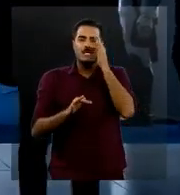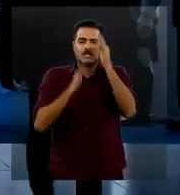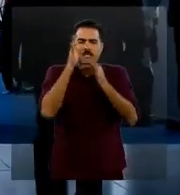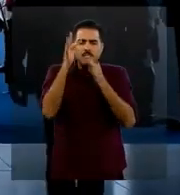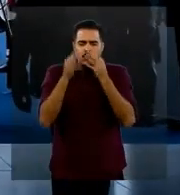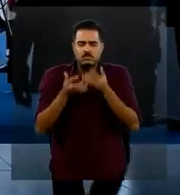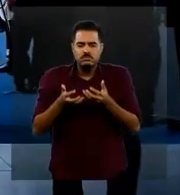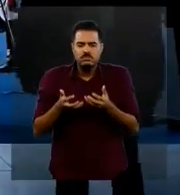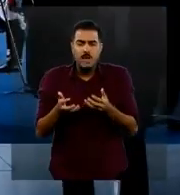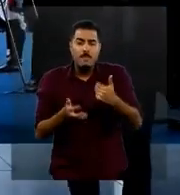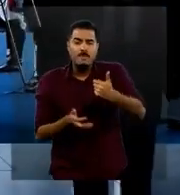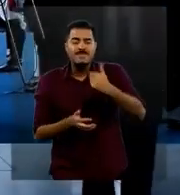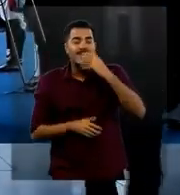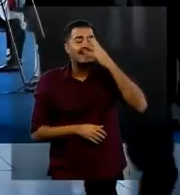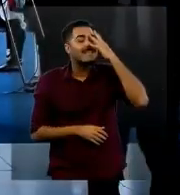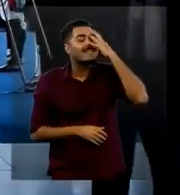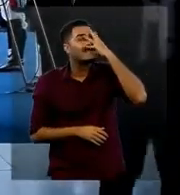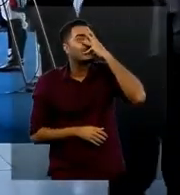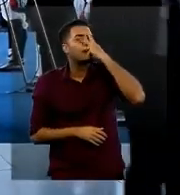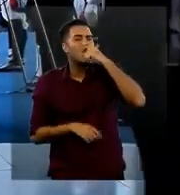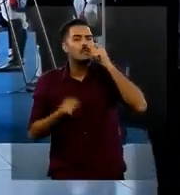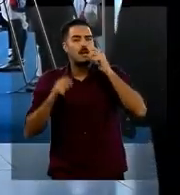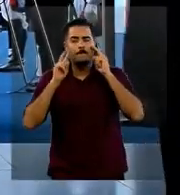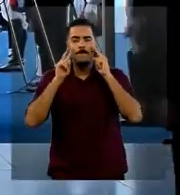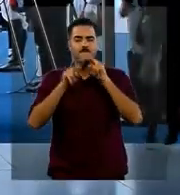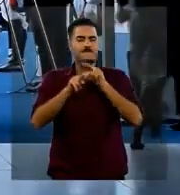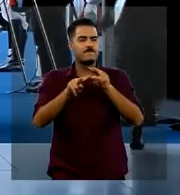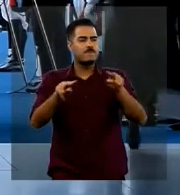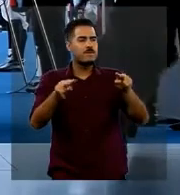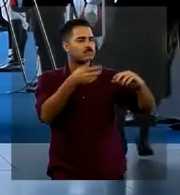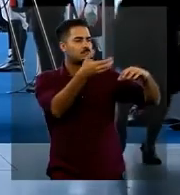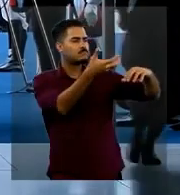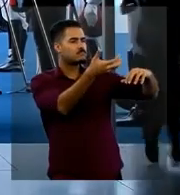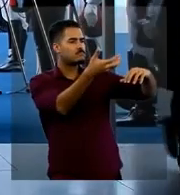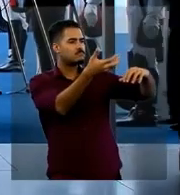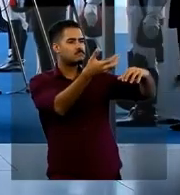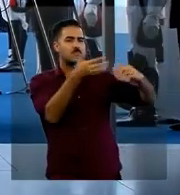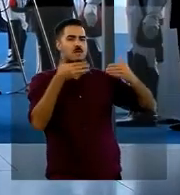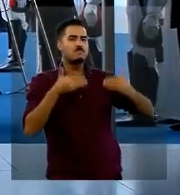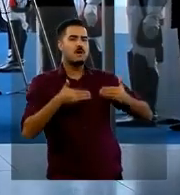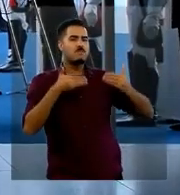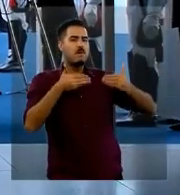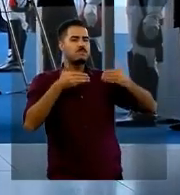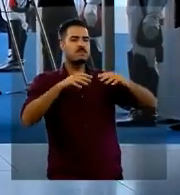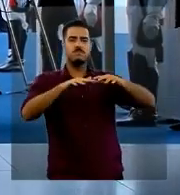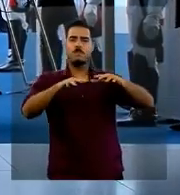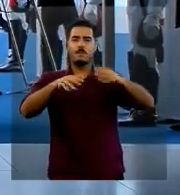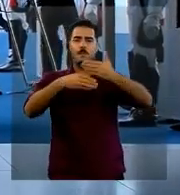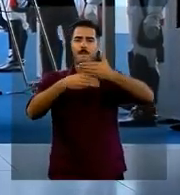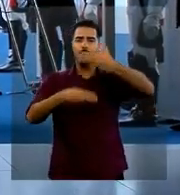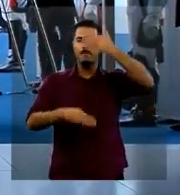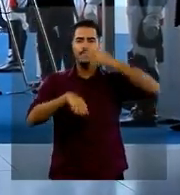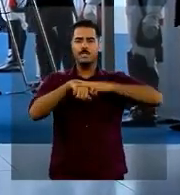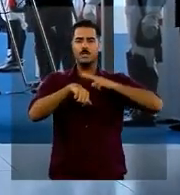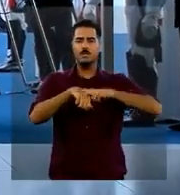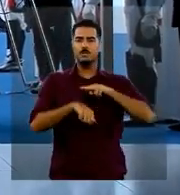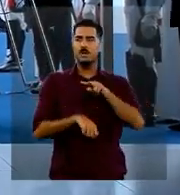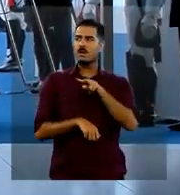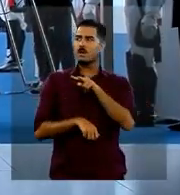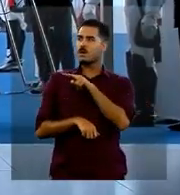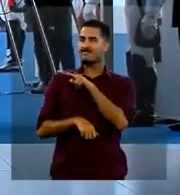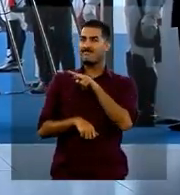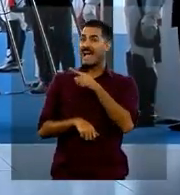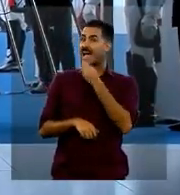no primeiro andar muito bonito, com uma vista geral para a esplanada dos ministérios, que provavelmente é onde será esse